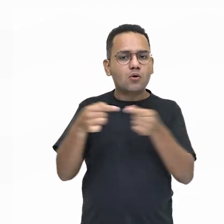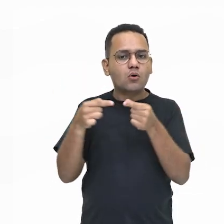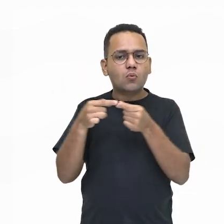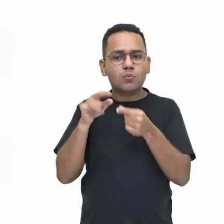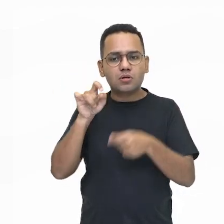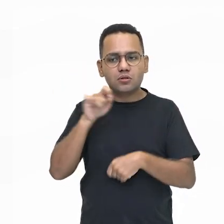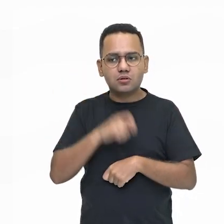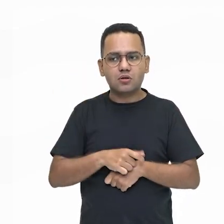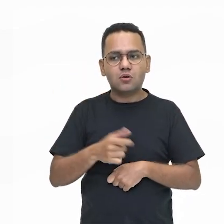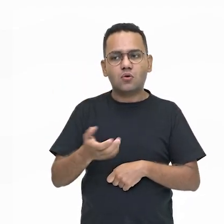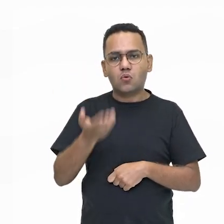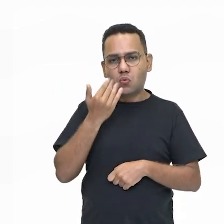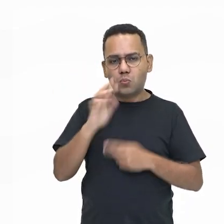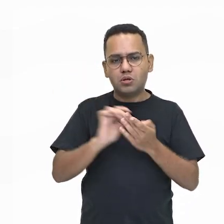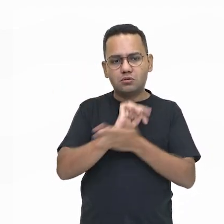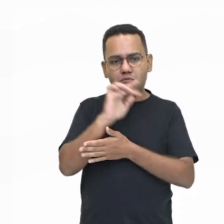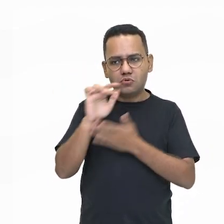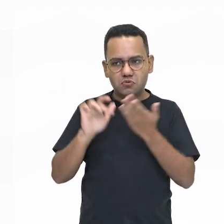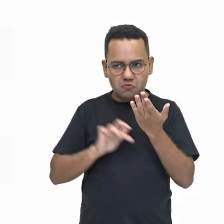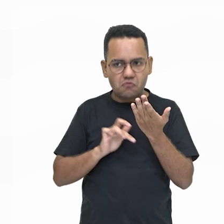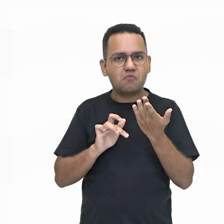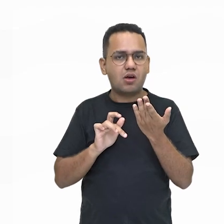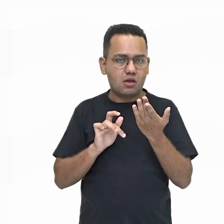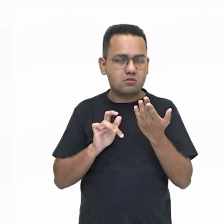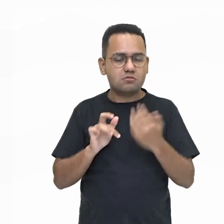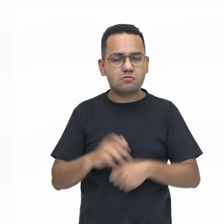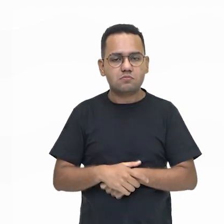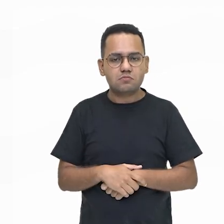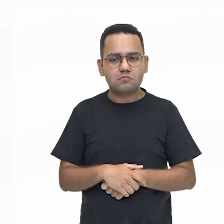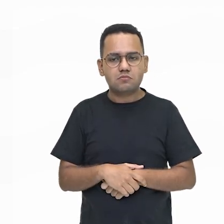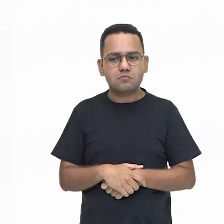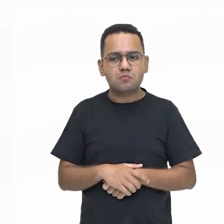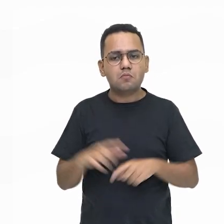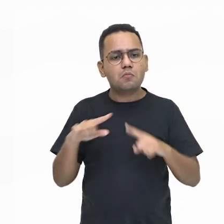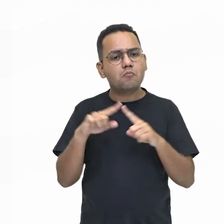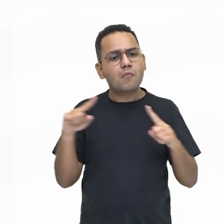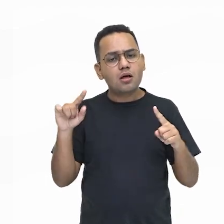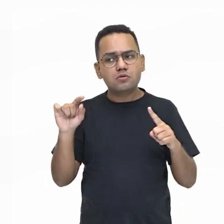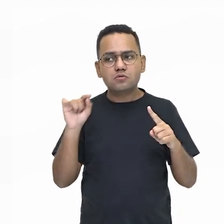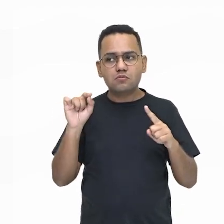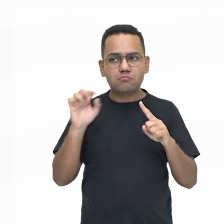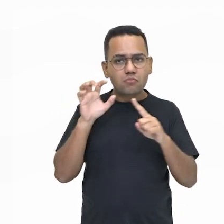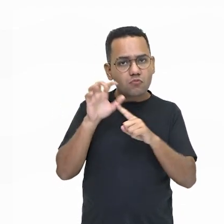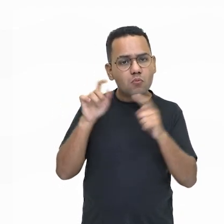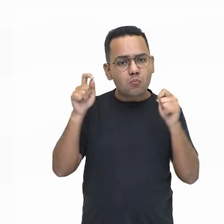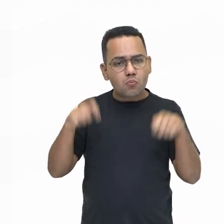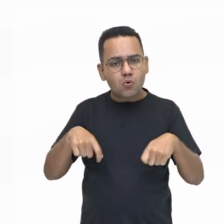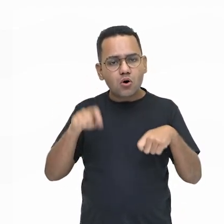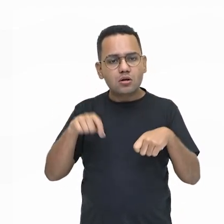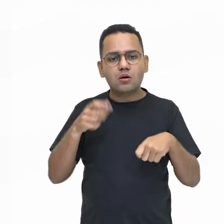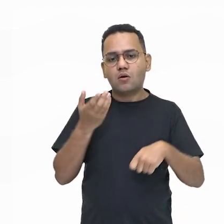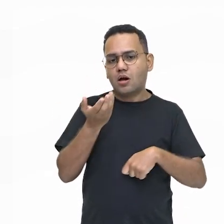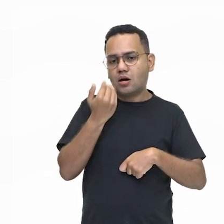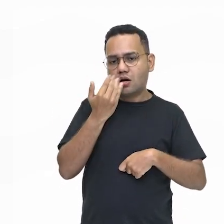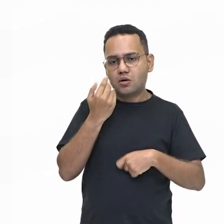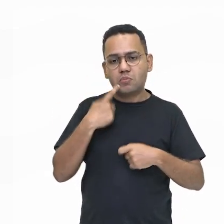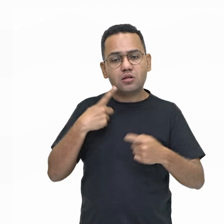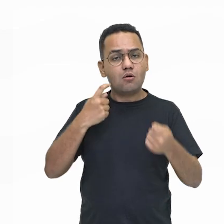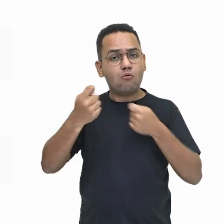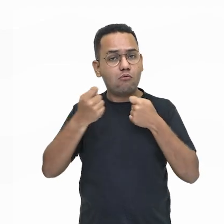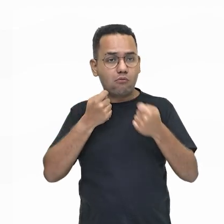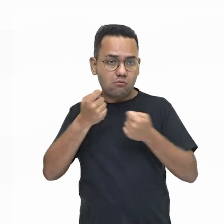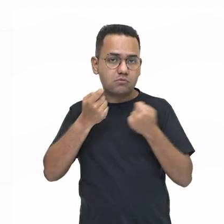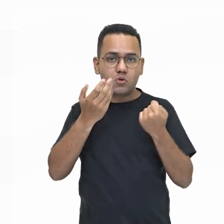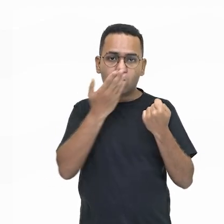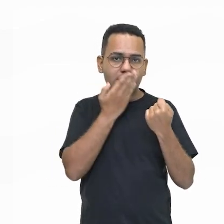por alimentos de diferentes grupos, tá? Em decorrência da influência que alguns alimentos exercem no controle